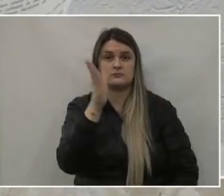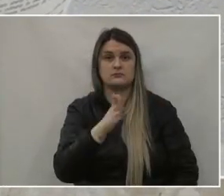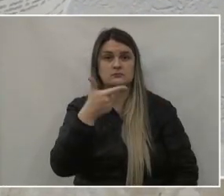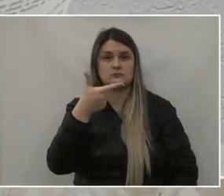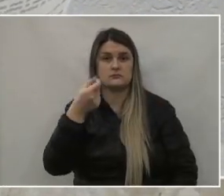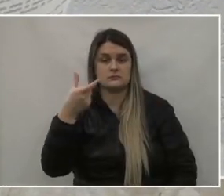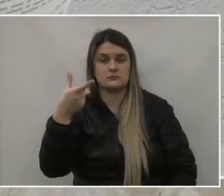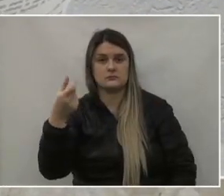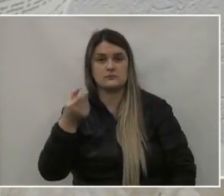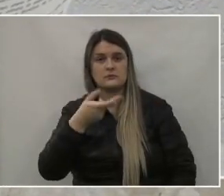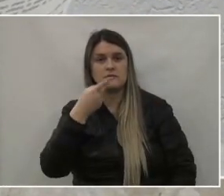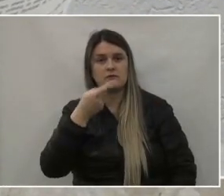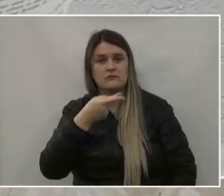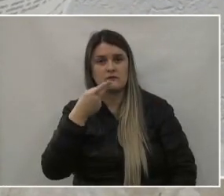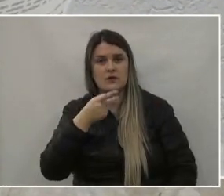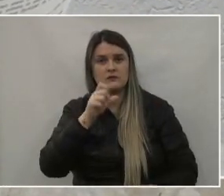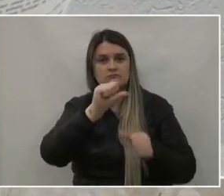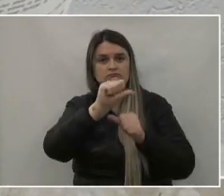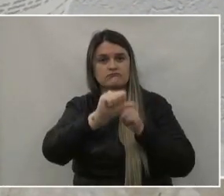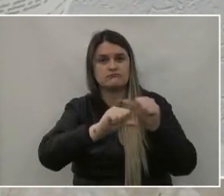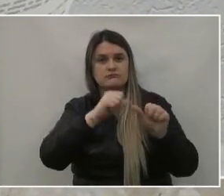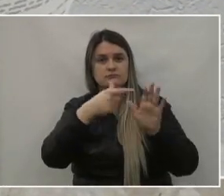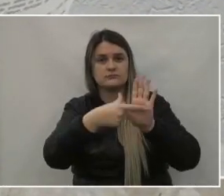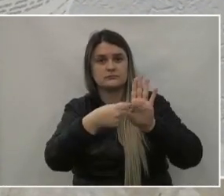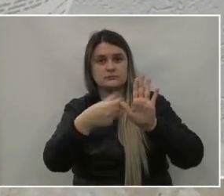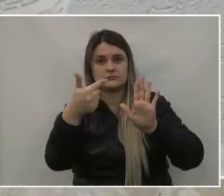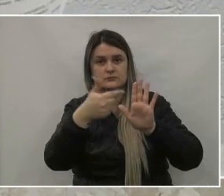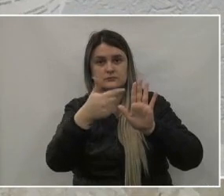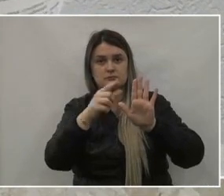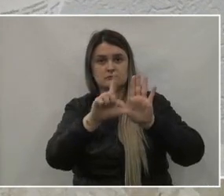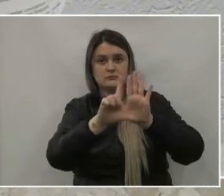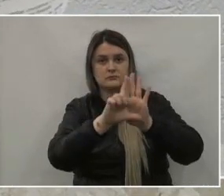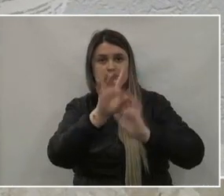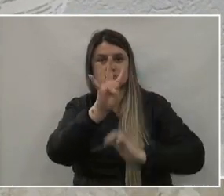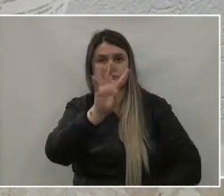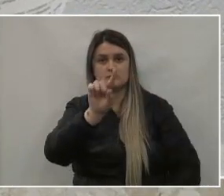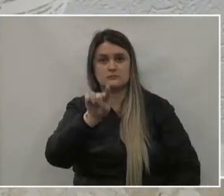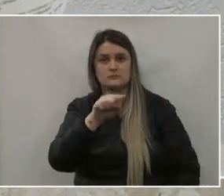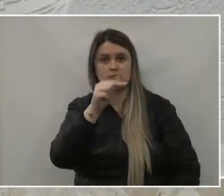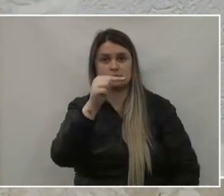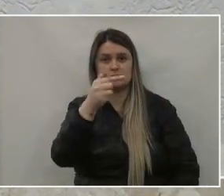32/2020. Dispõe sobre a alteração do artigo 2 da lei número